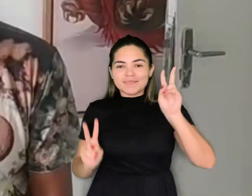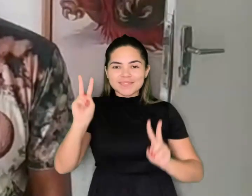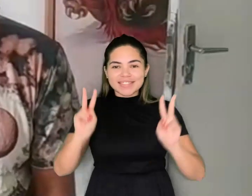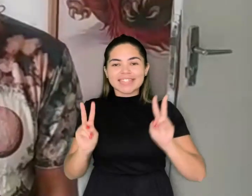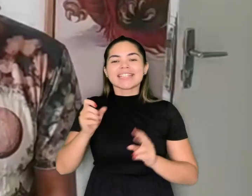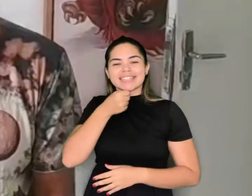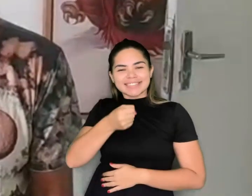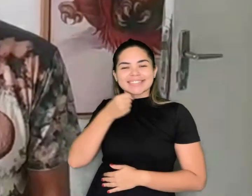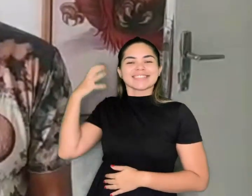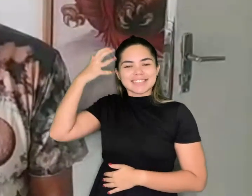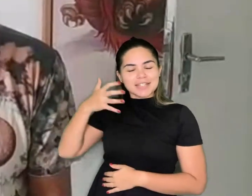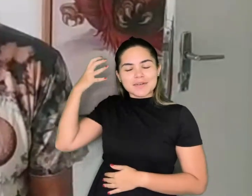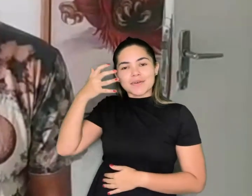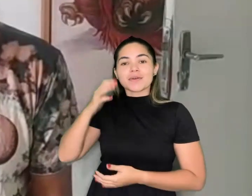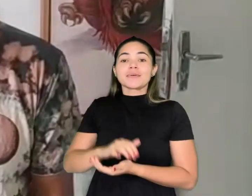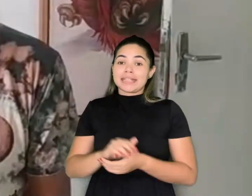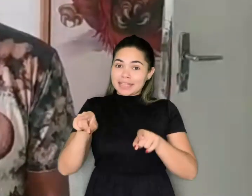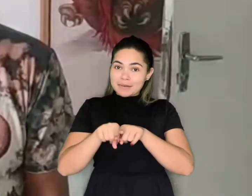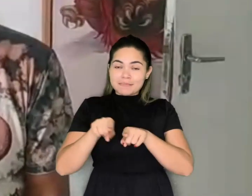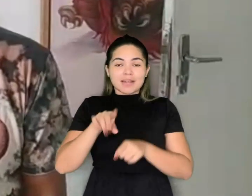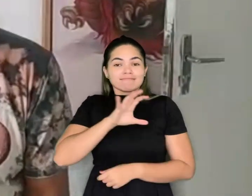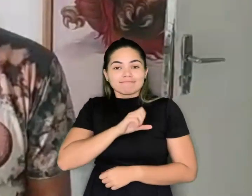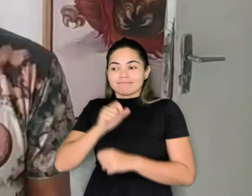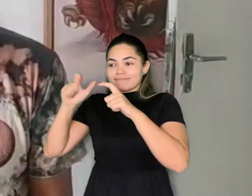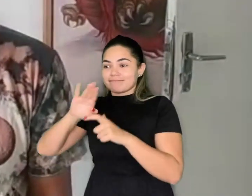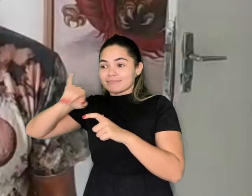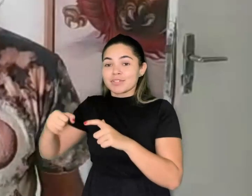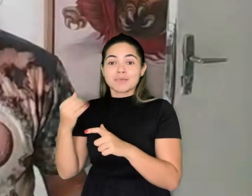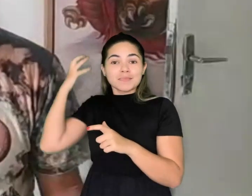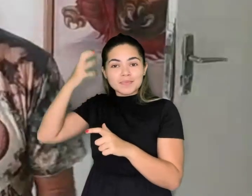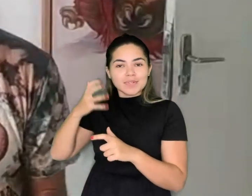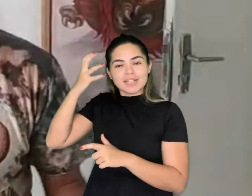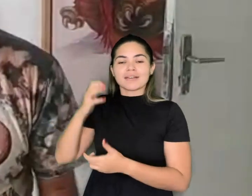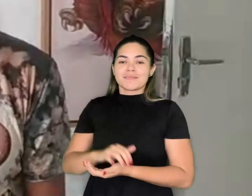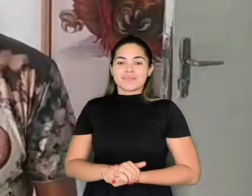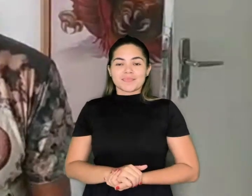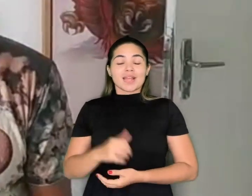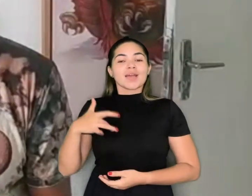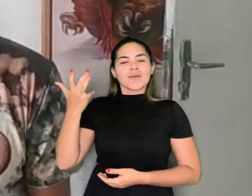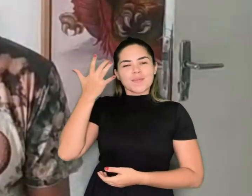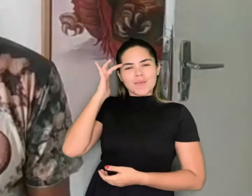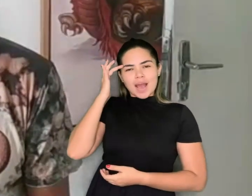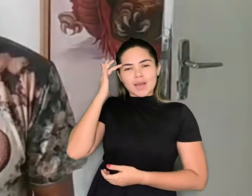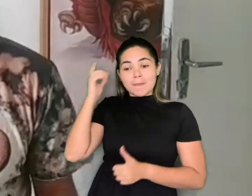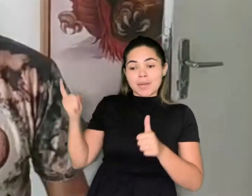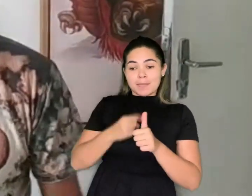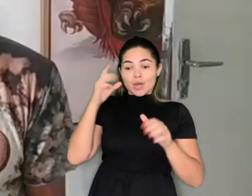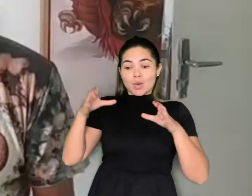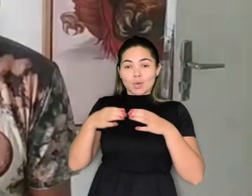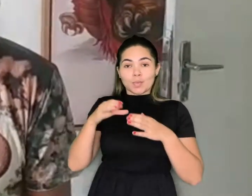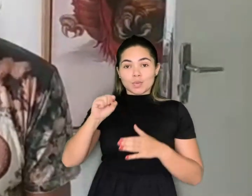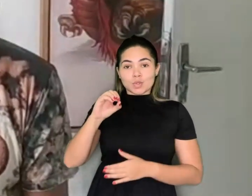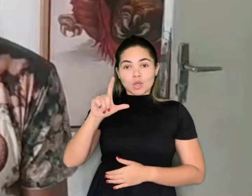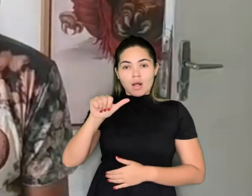carnaval, nós cantamos a música, as músicas do Solar, e cantamos essa música. Então aí eu acho que é a semente que foi